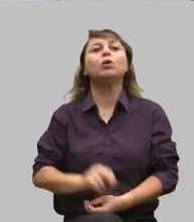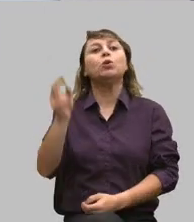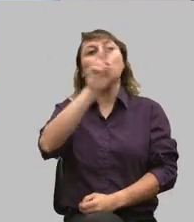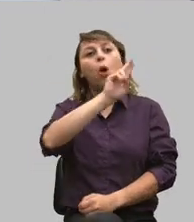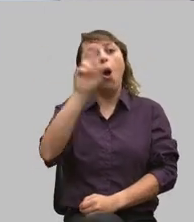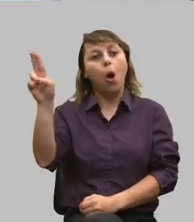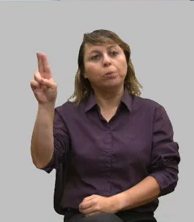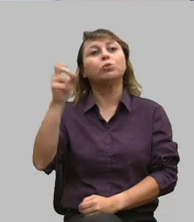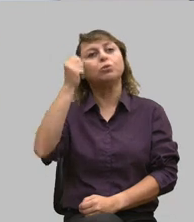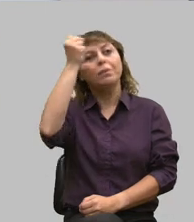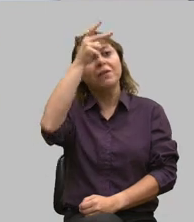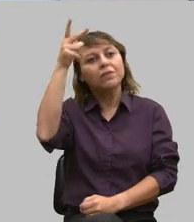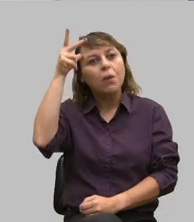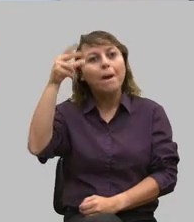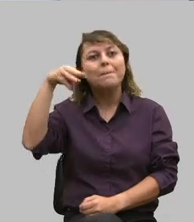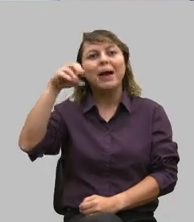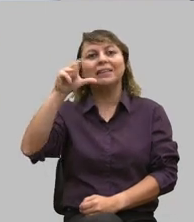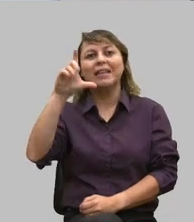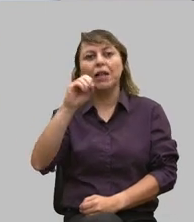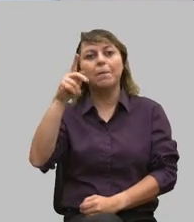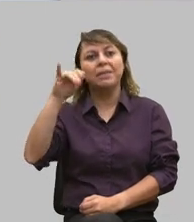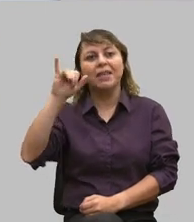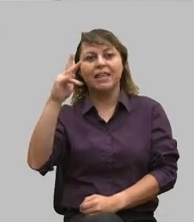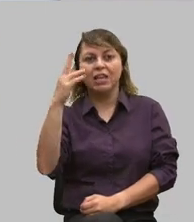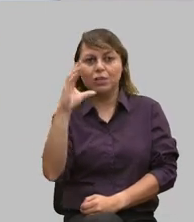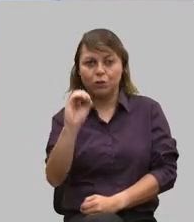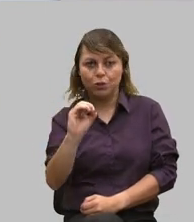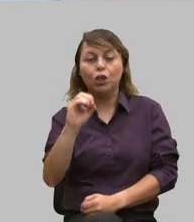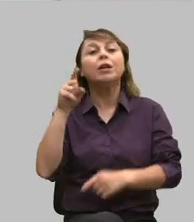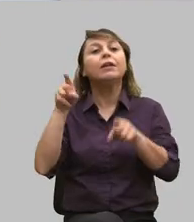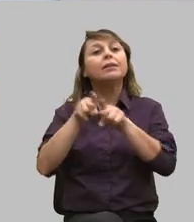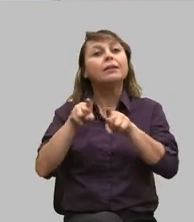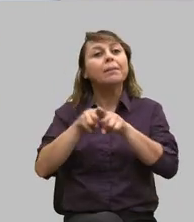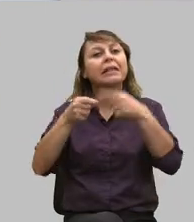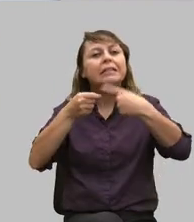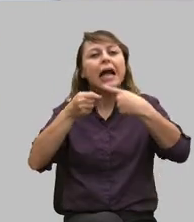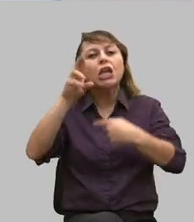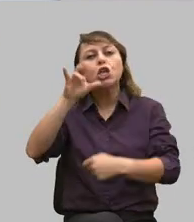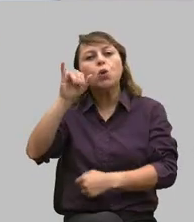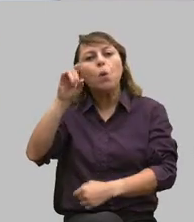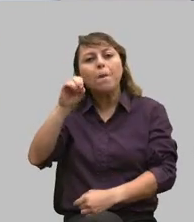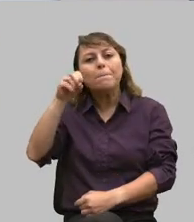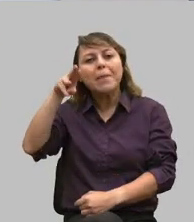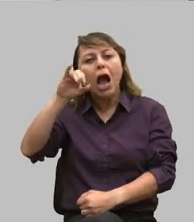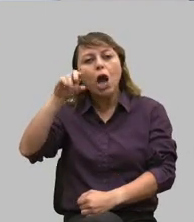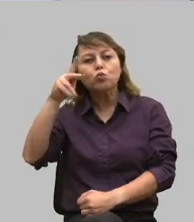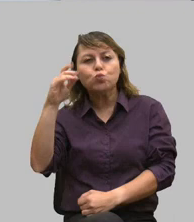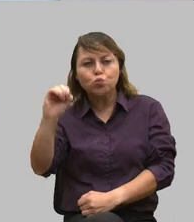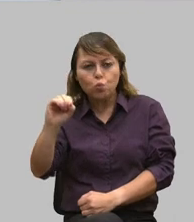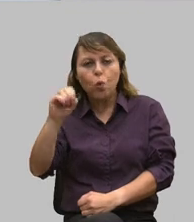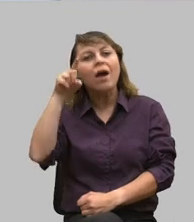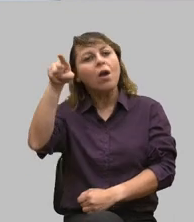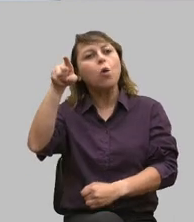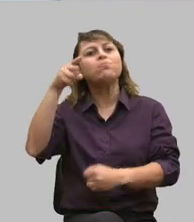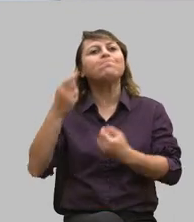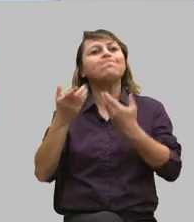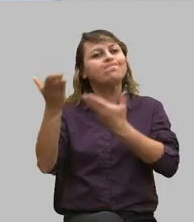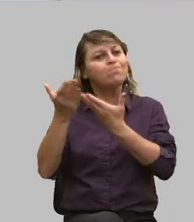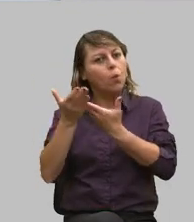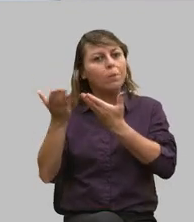de Sarzedo Marcelo Pinheiro e de Rio Manso Léo eu cumprimento todos aqui da